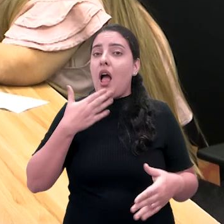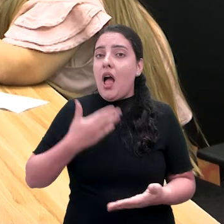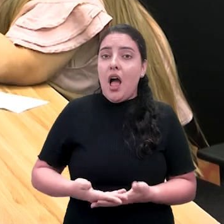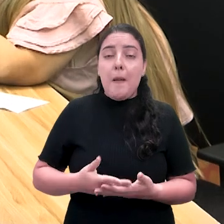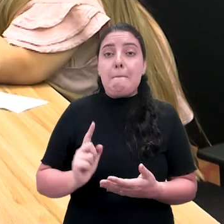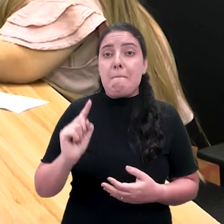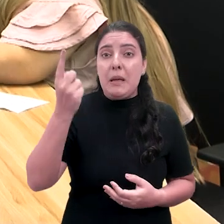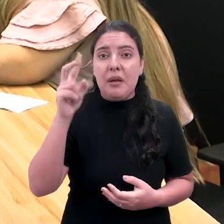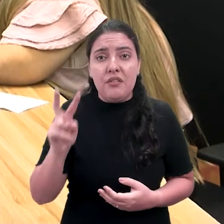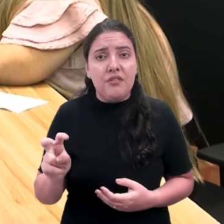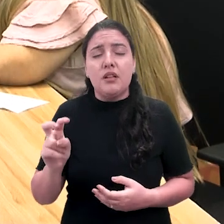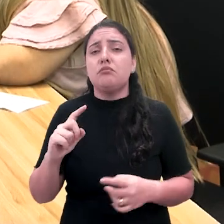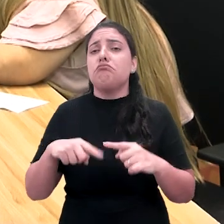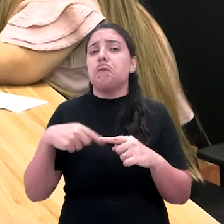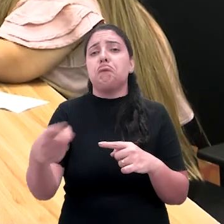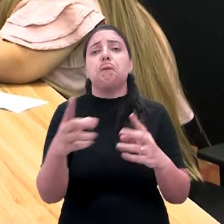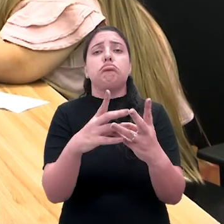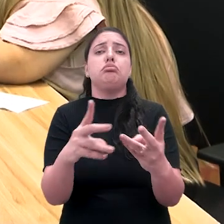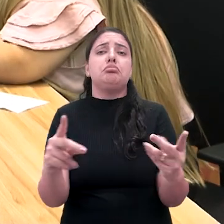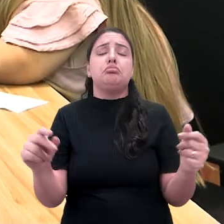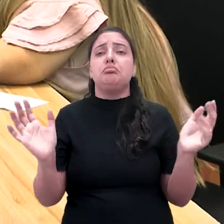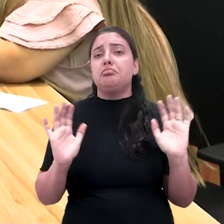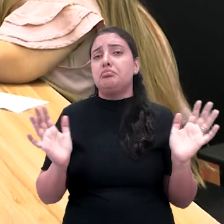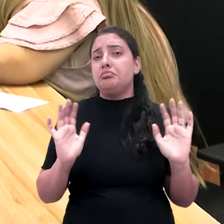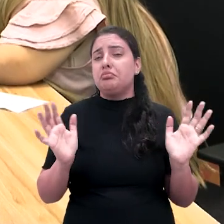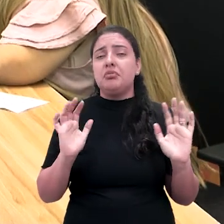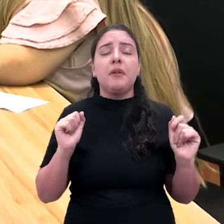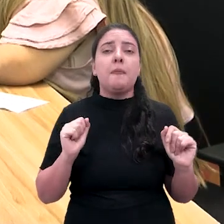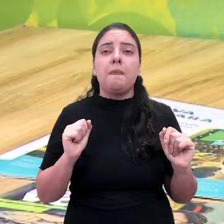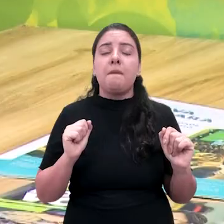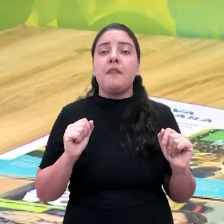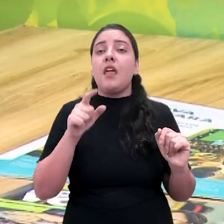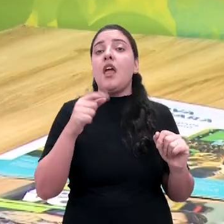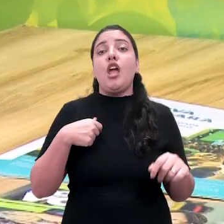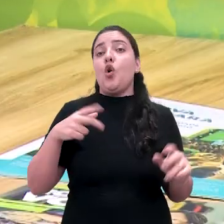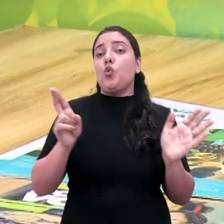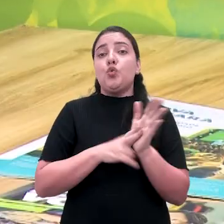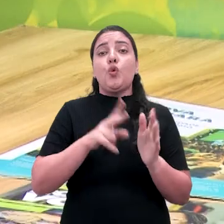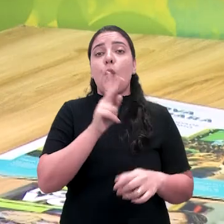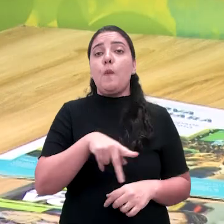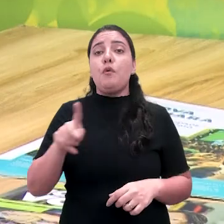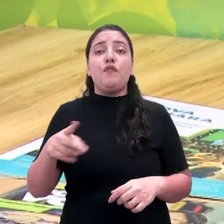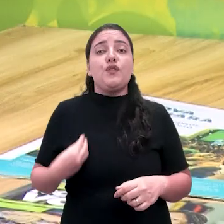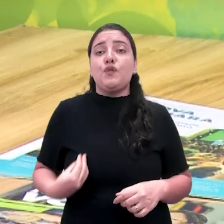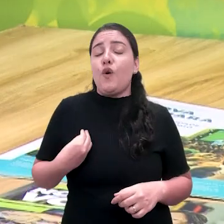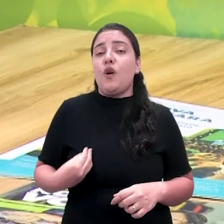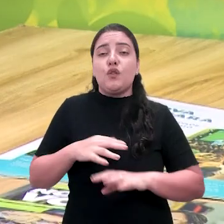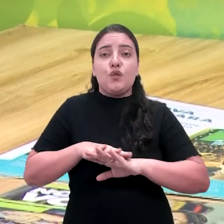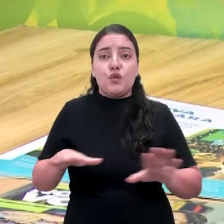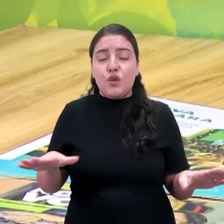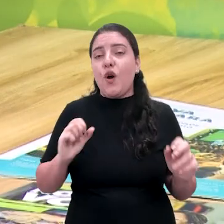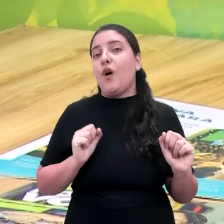Depois, acabou-se. Acabou-se, não tem mais nada. Você é só a professora ali, você é só a professora